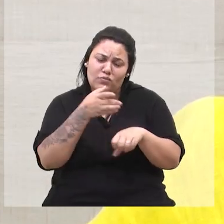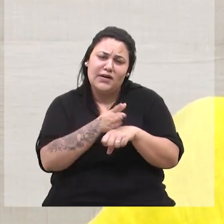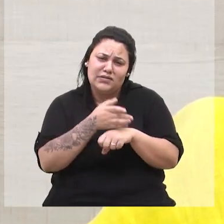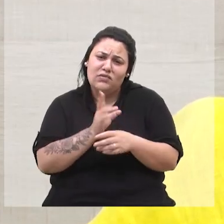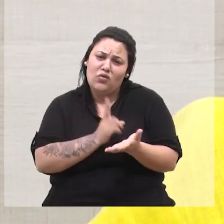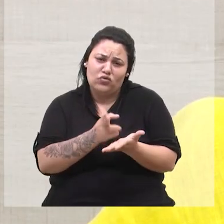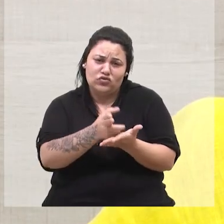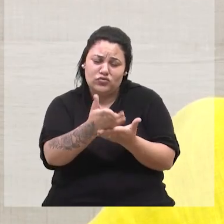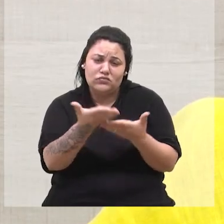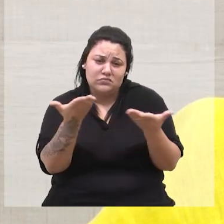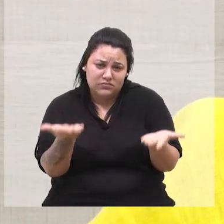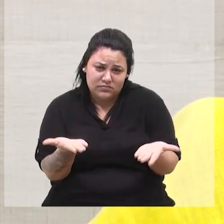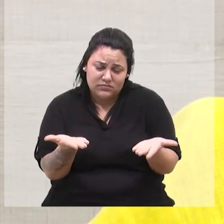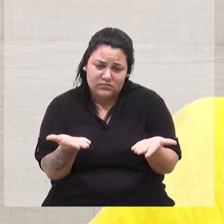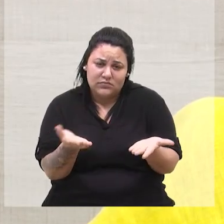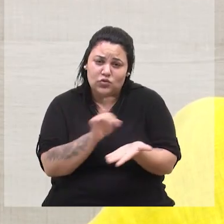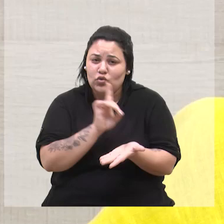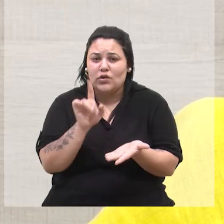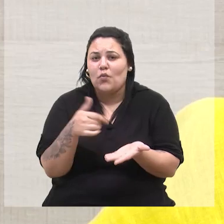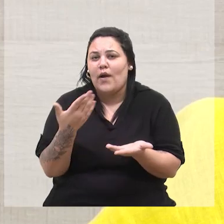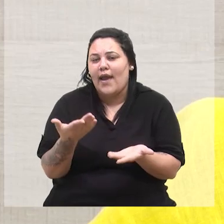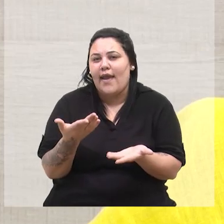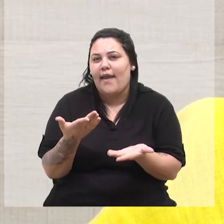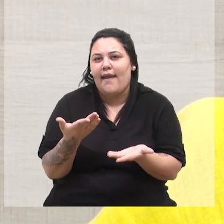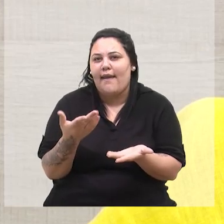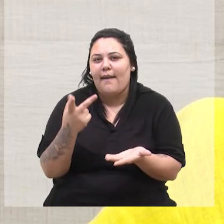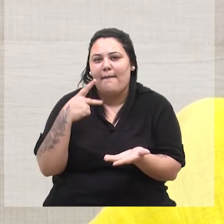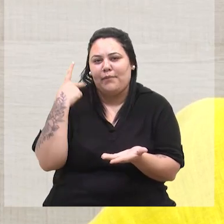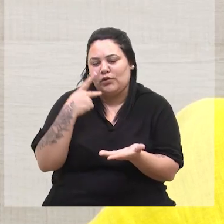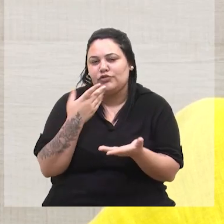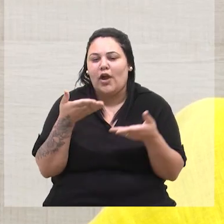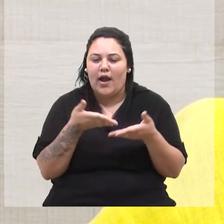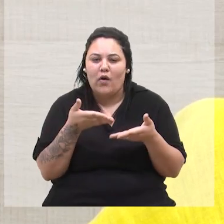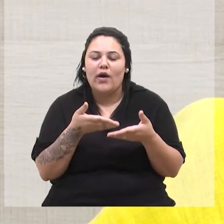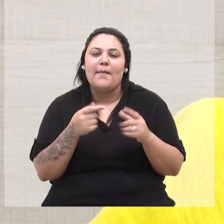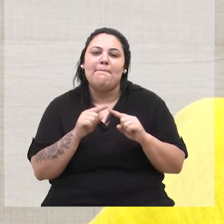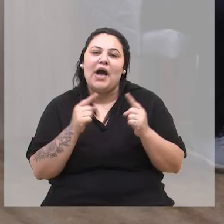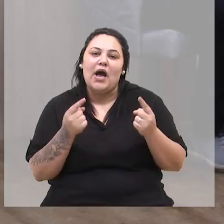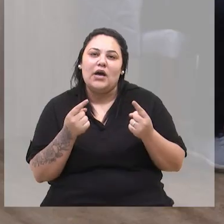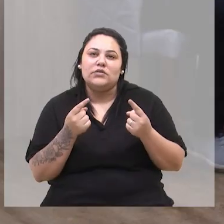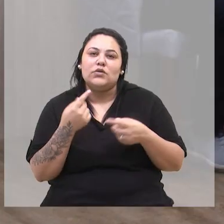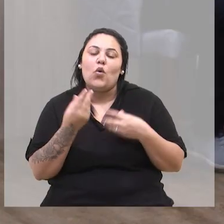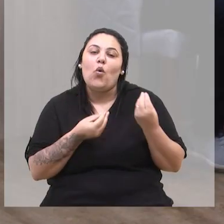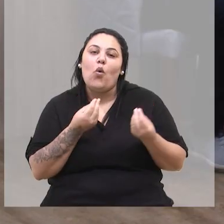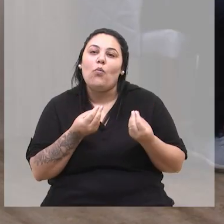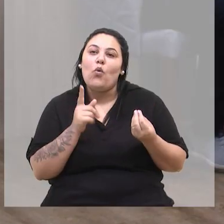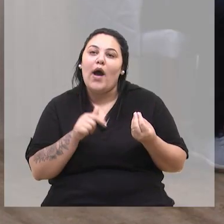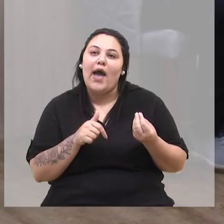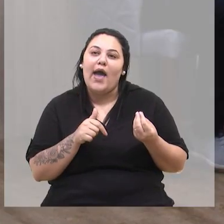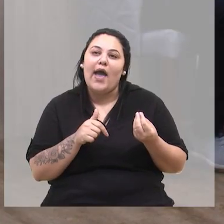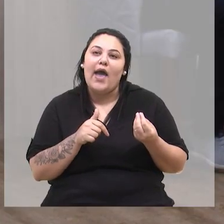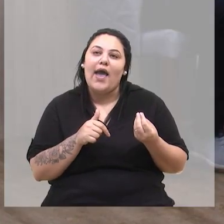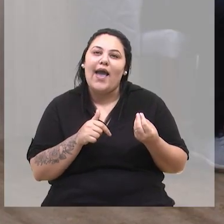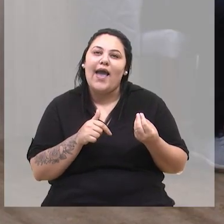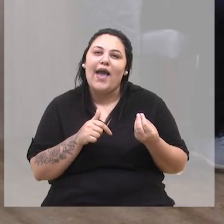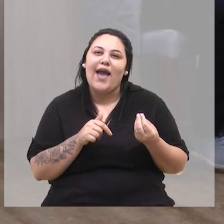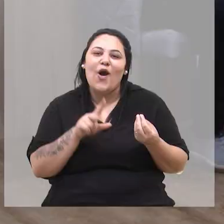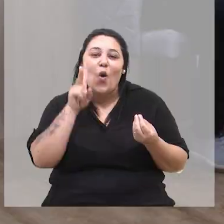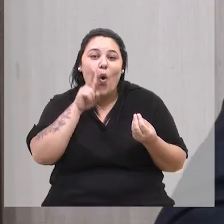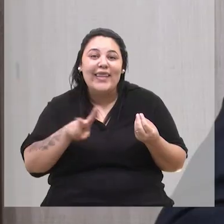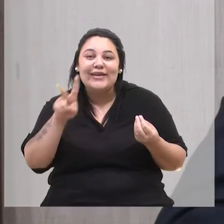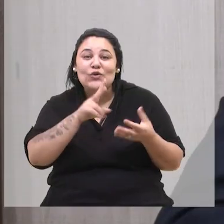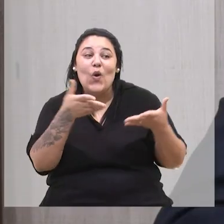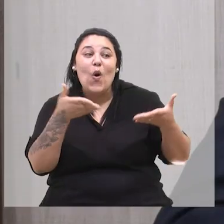fazendo parte, embora não seja mais mandatária, pelo menos por enquanto. Como que tem sido agora a senhora visualizando no